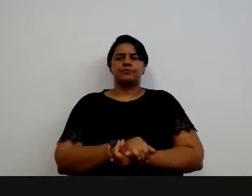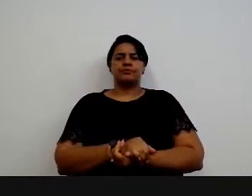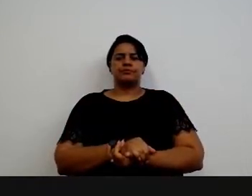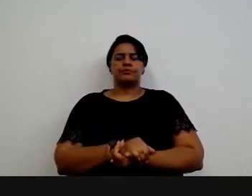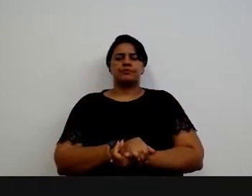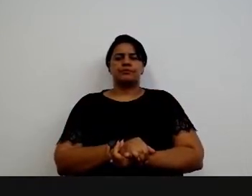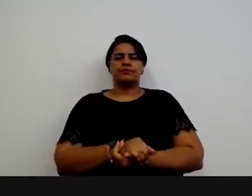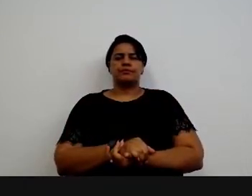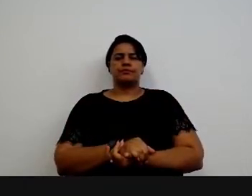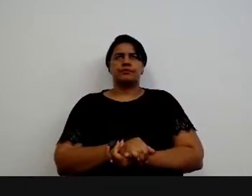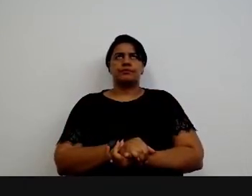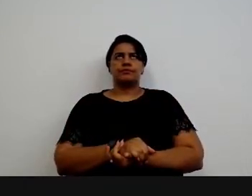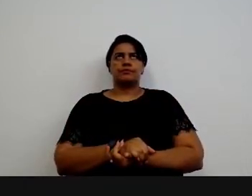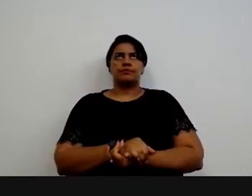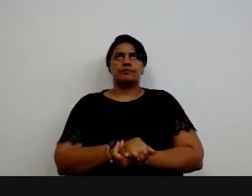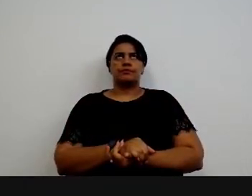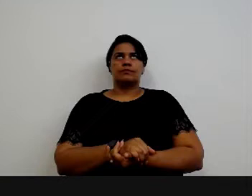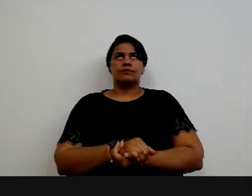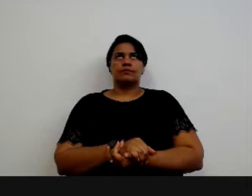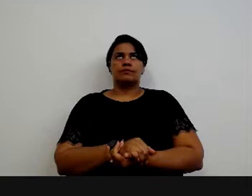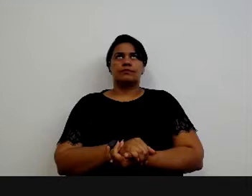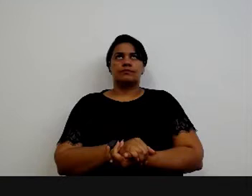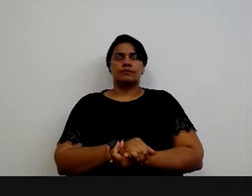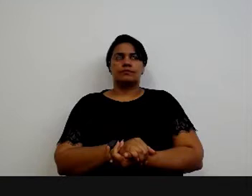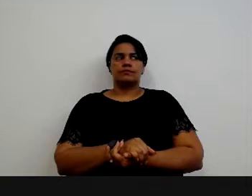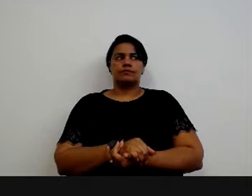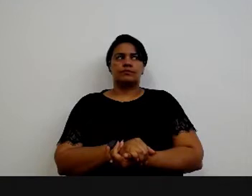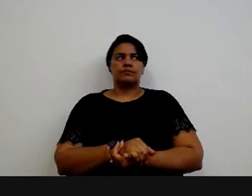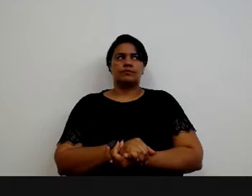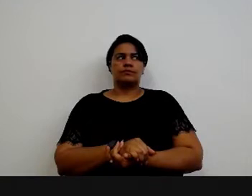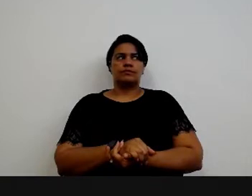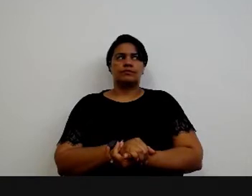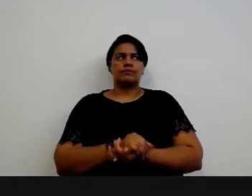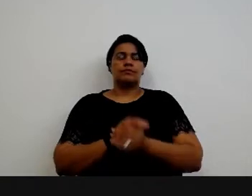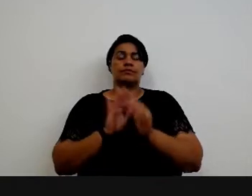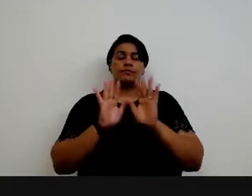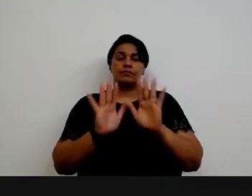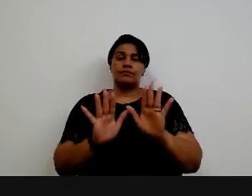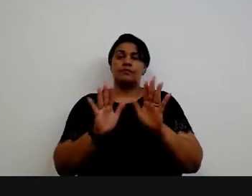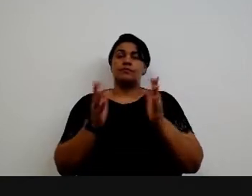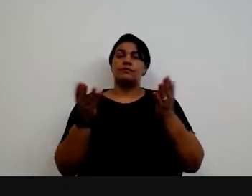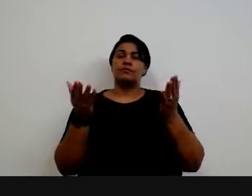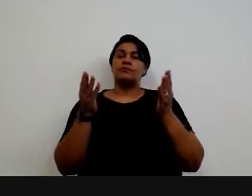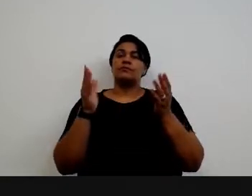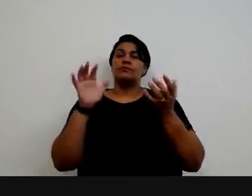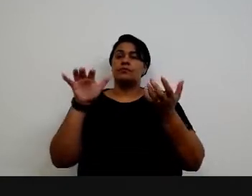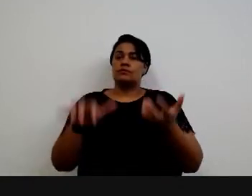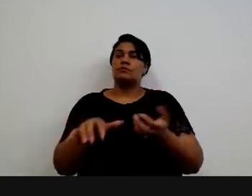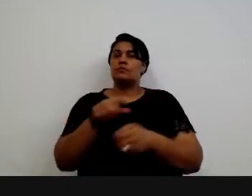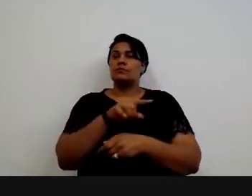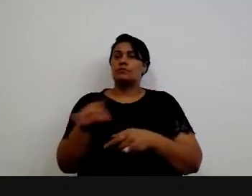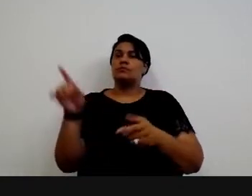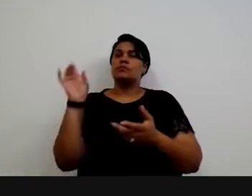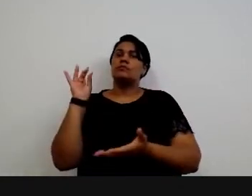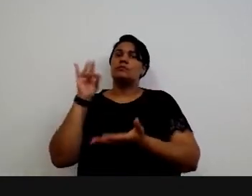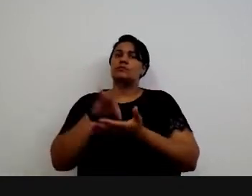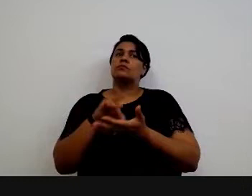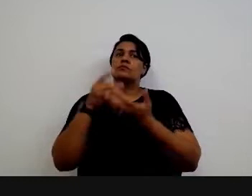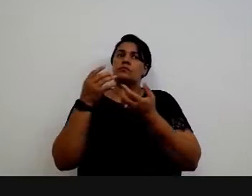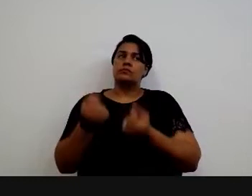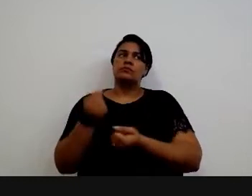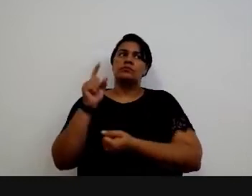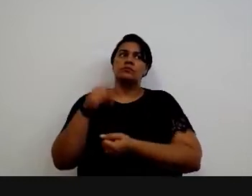resgato também aqui, aí eu chamo a atenção, porque ao fazer essa educação, o parlamento assume uma função que não está lá